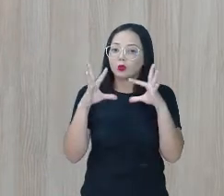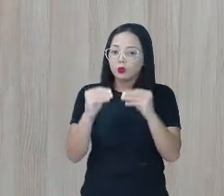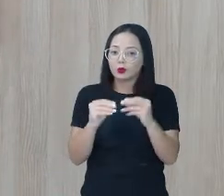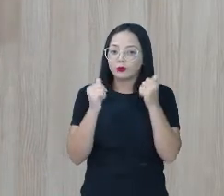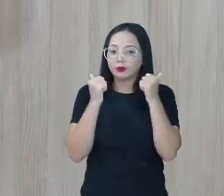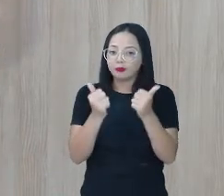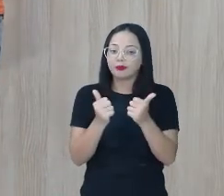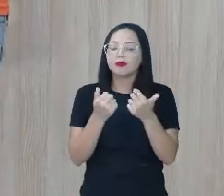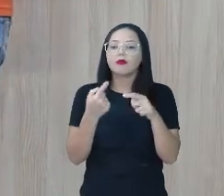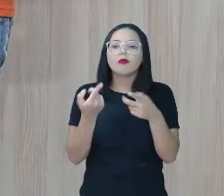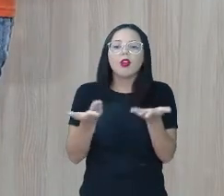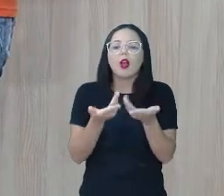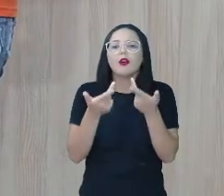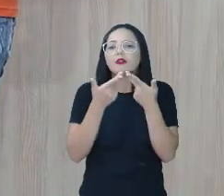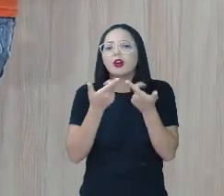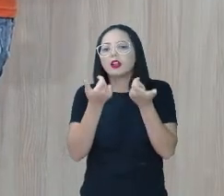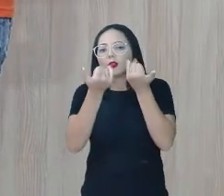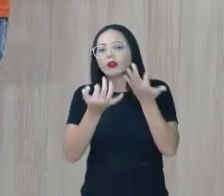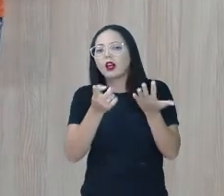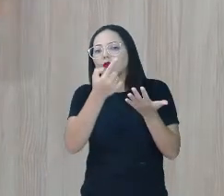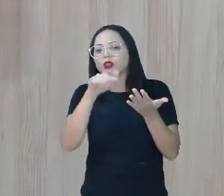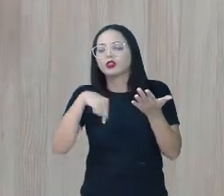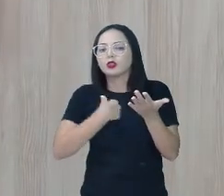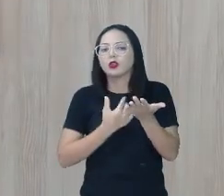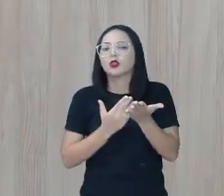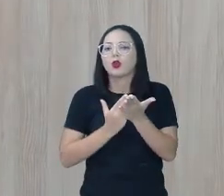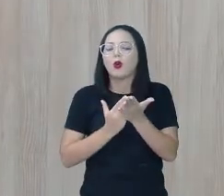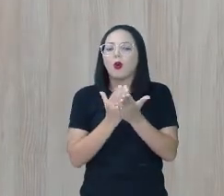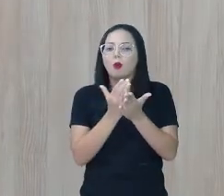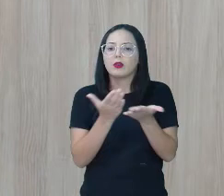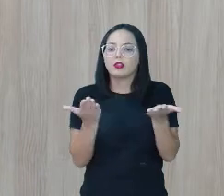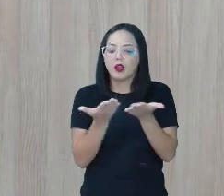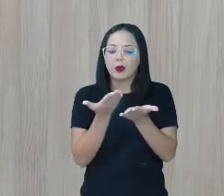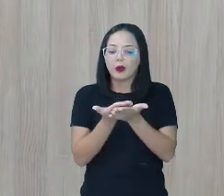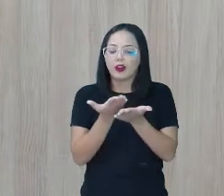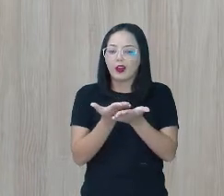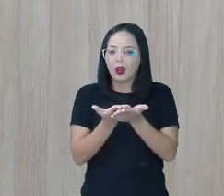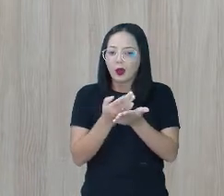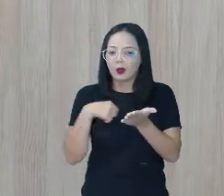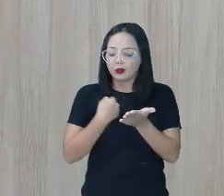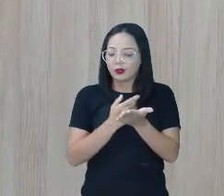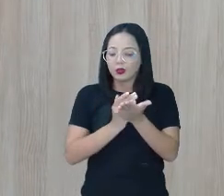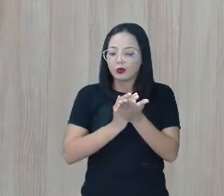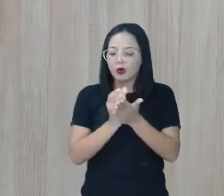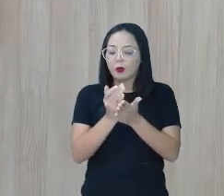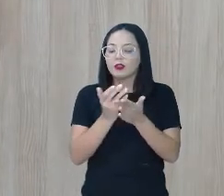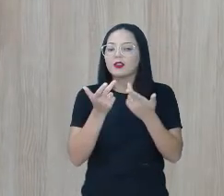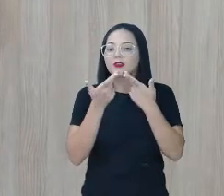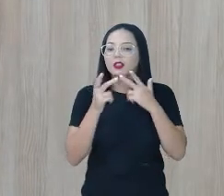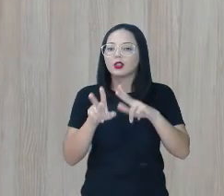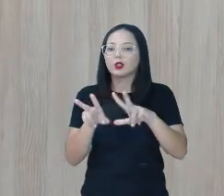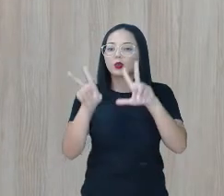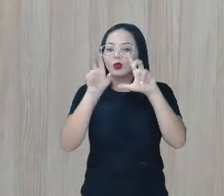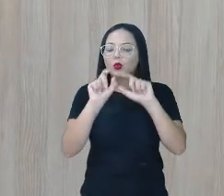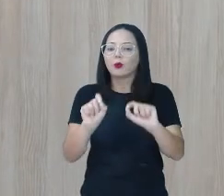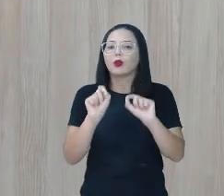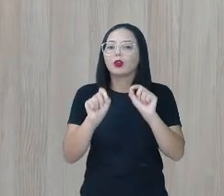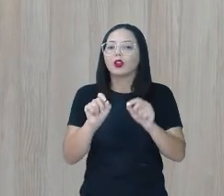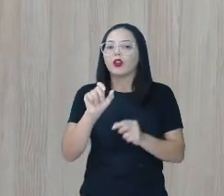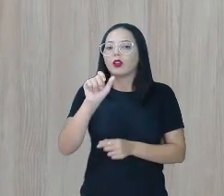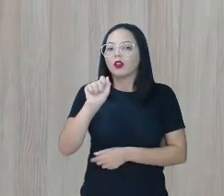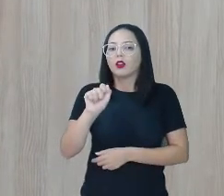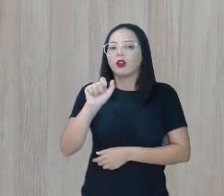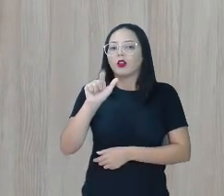certo? Então, sem mais delongas, vamos começar a nossa aula de hoje falando um pouco sobre álgebra, né? A